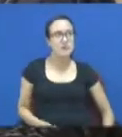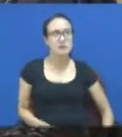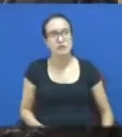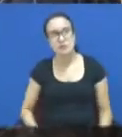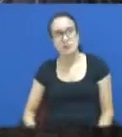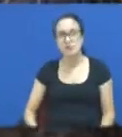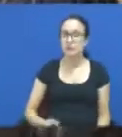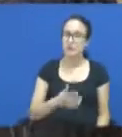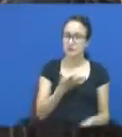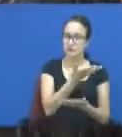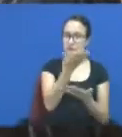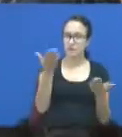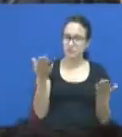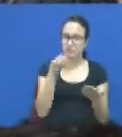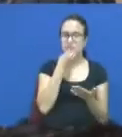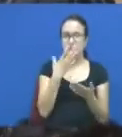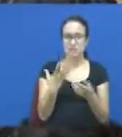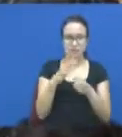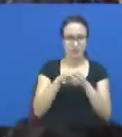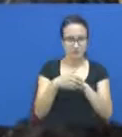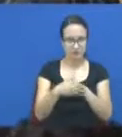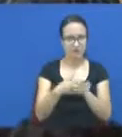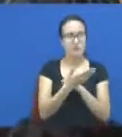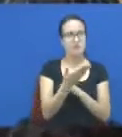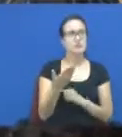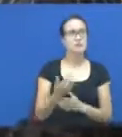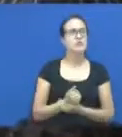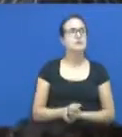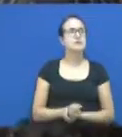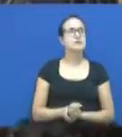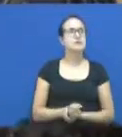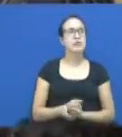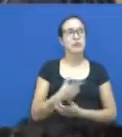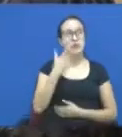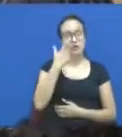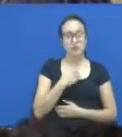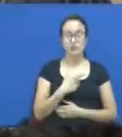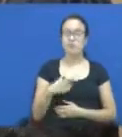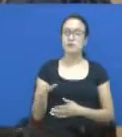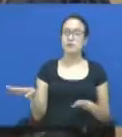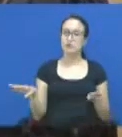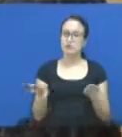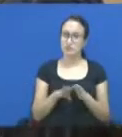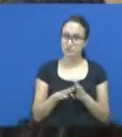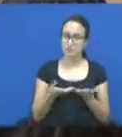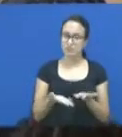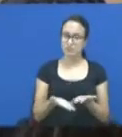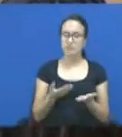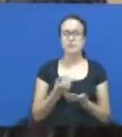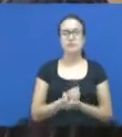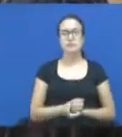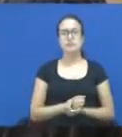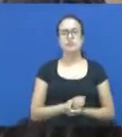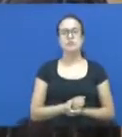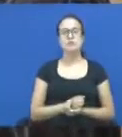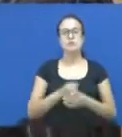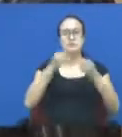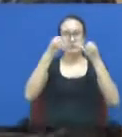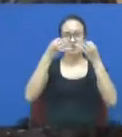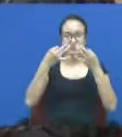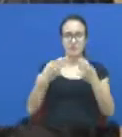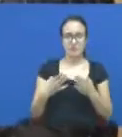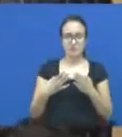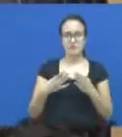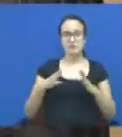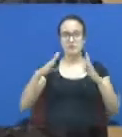noite. O motivo da minha vinda hoje aqui é para falar a respeito da inauguração do nosso